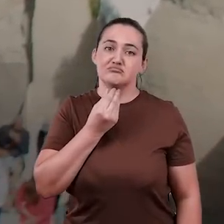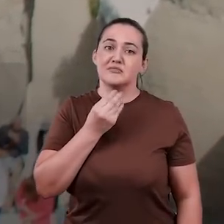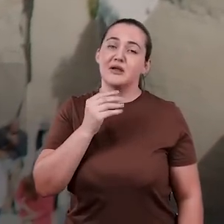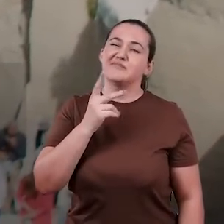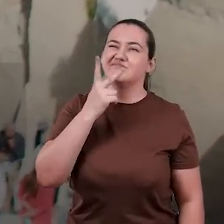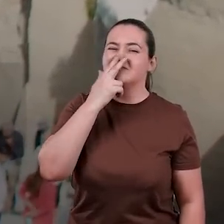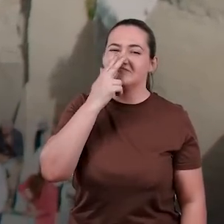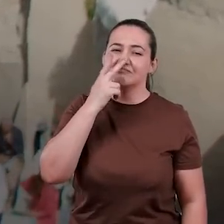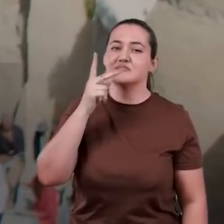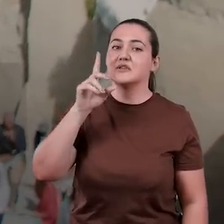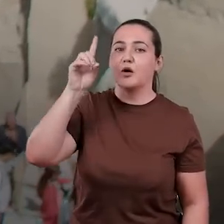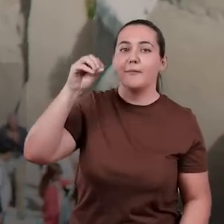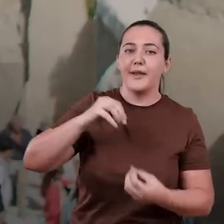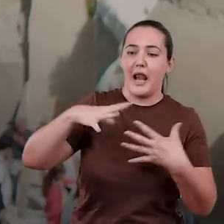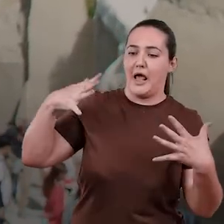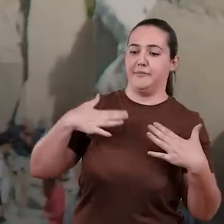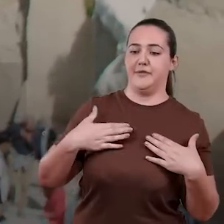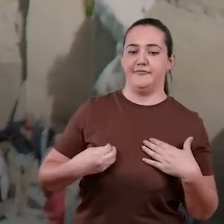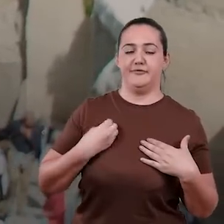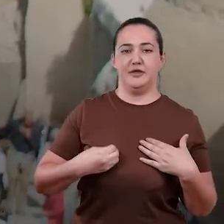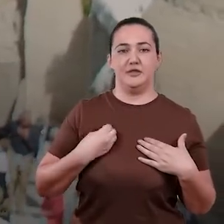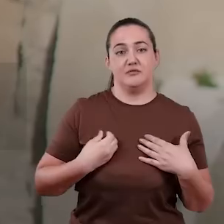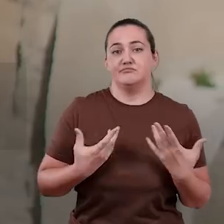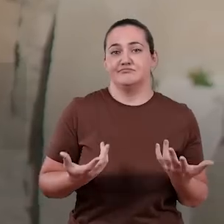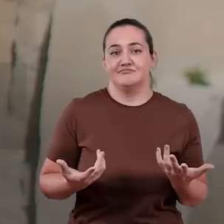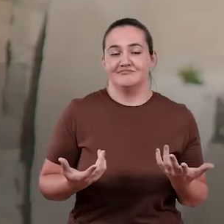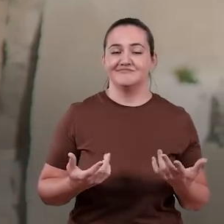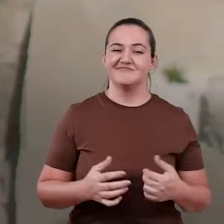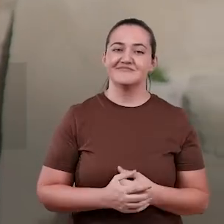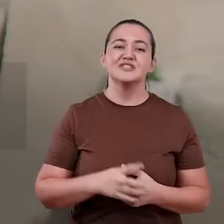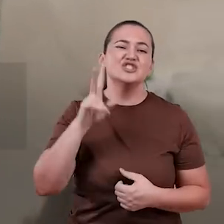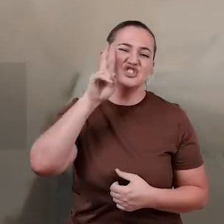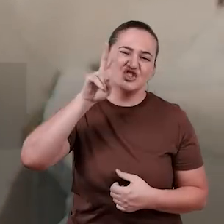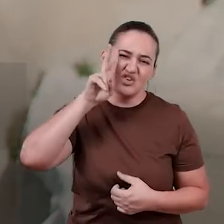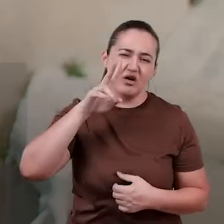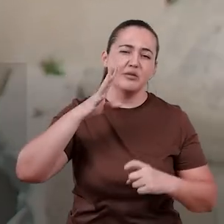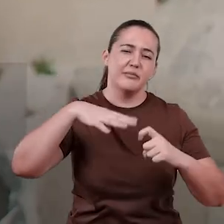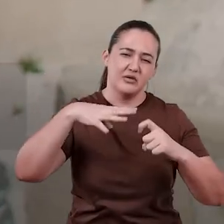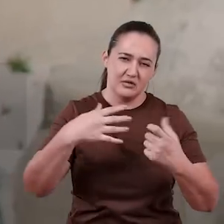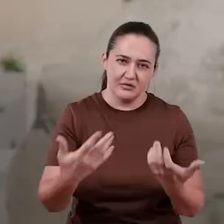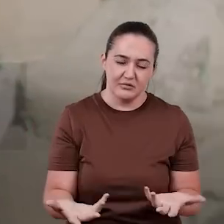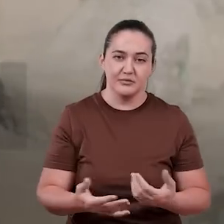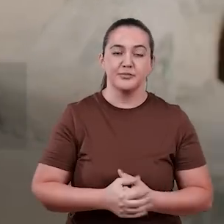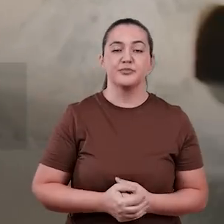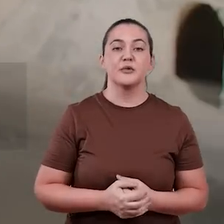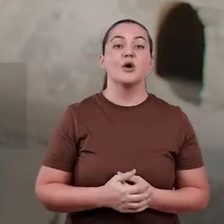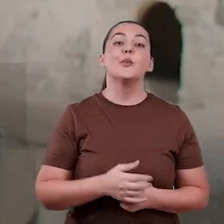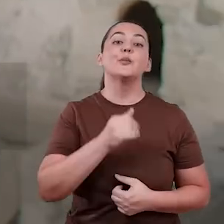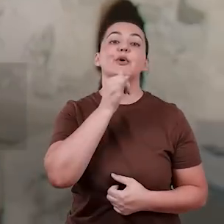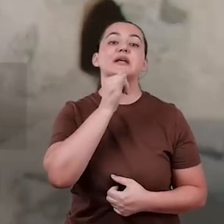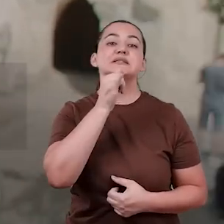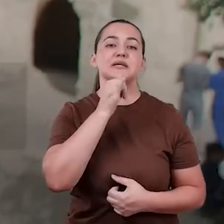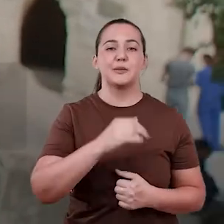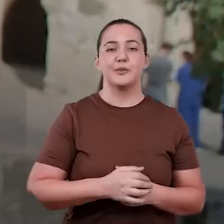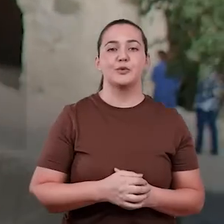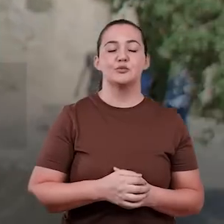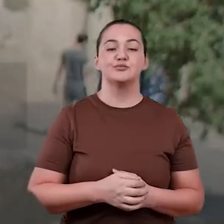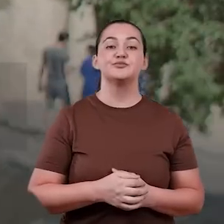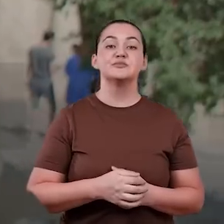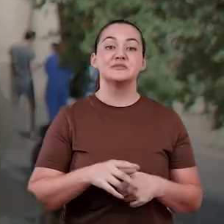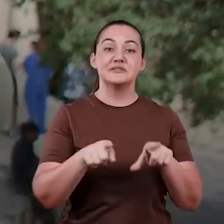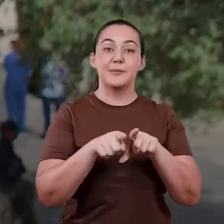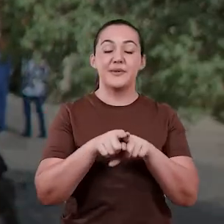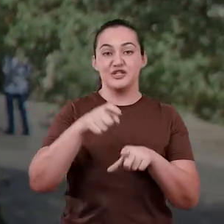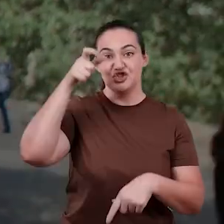últimos dias como um velho com barba. Percebeu? Outros lugares que nós temos aqui, você tem, por exemplo, o diabo